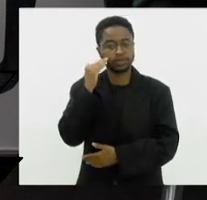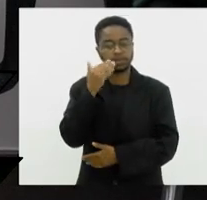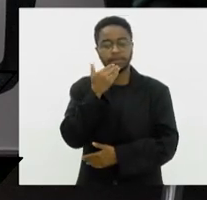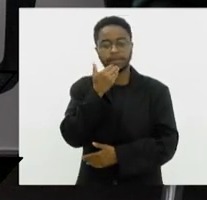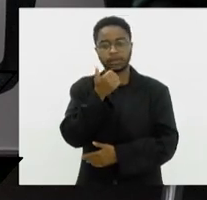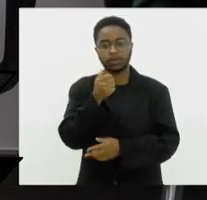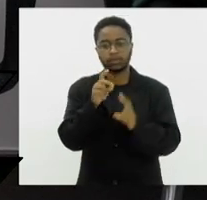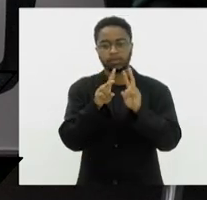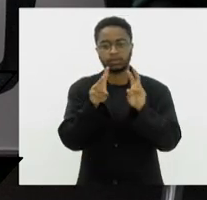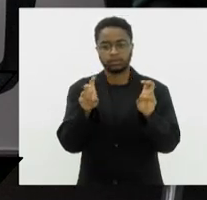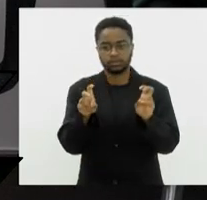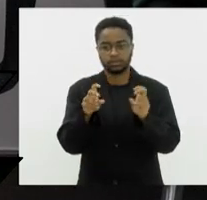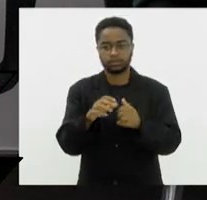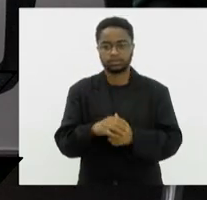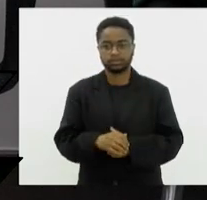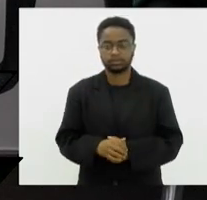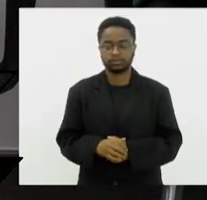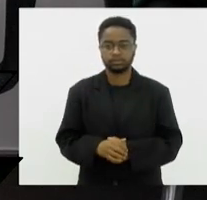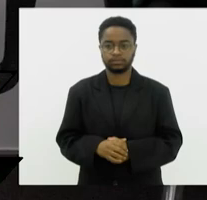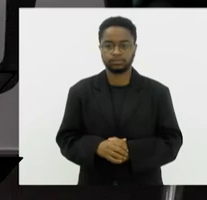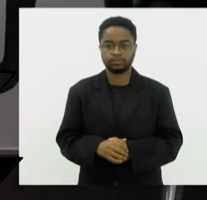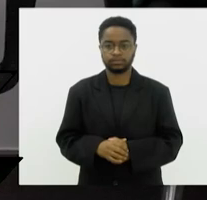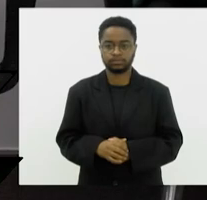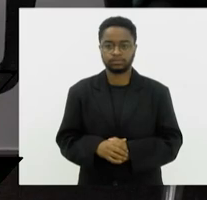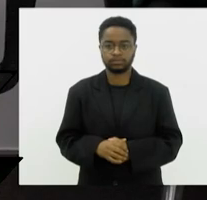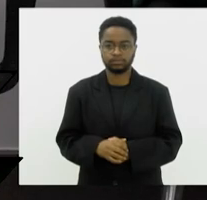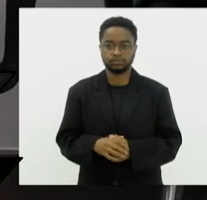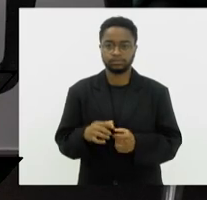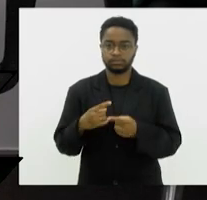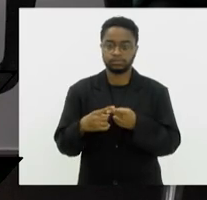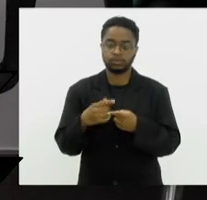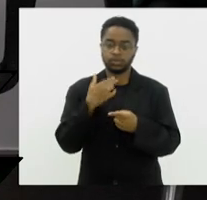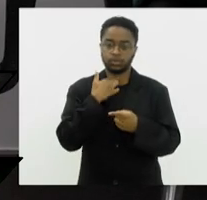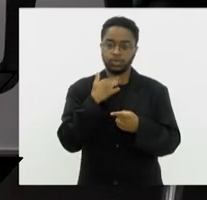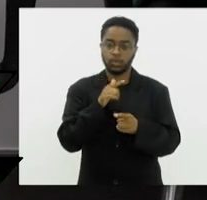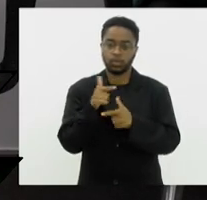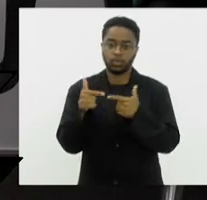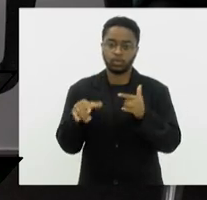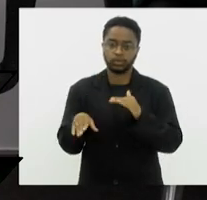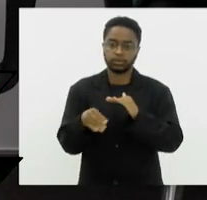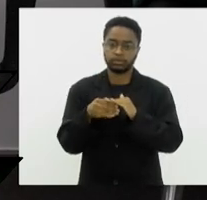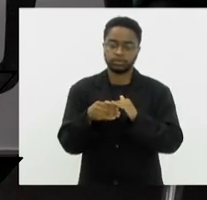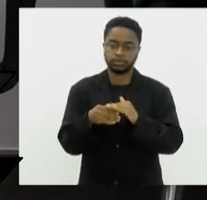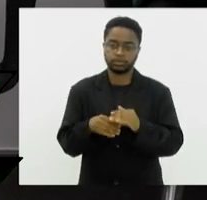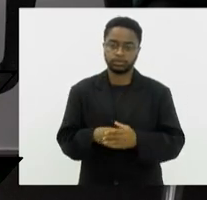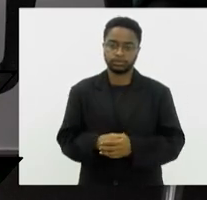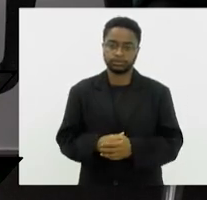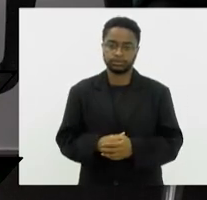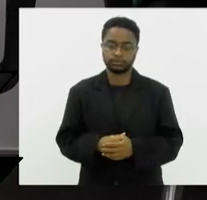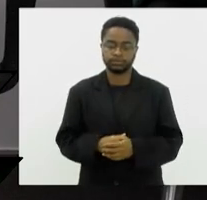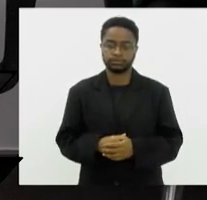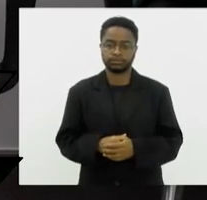esse tema, para ver se a gente não pode fazer outras emendas além dessas propostas.